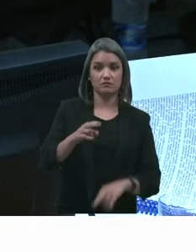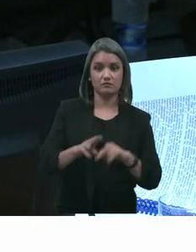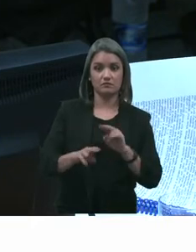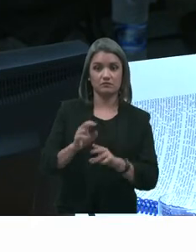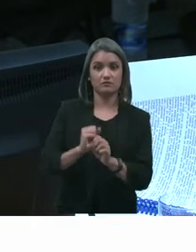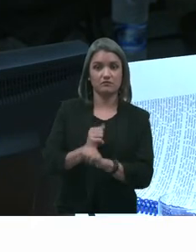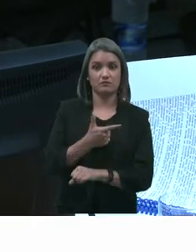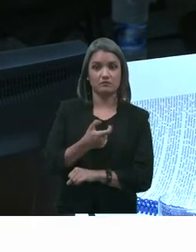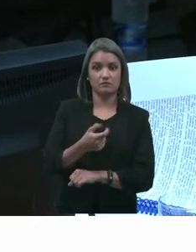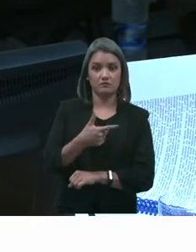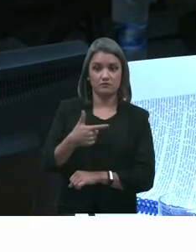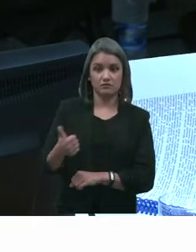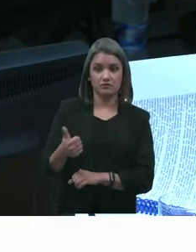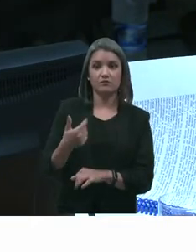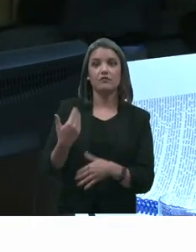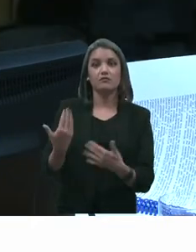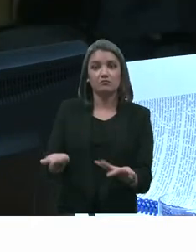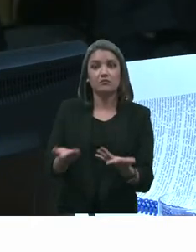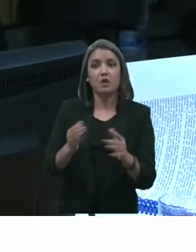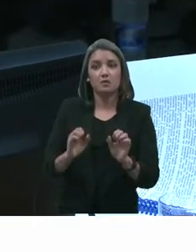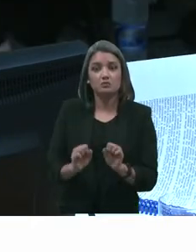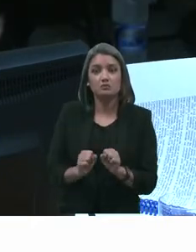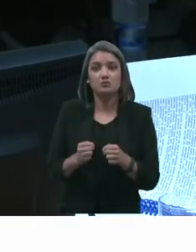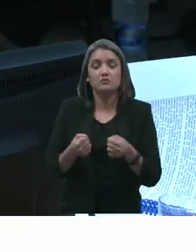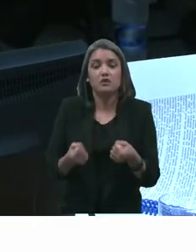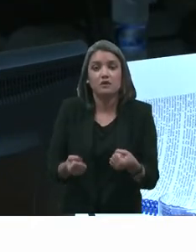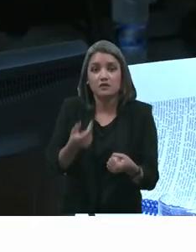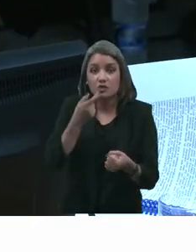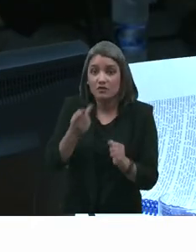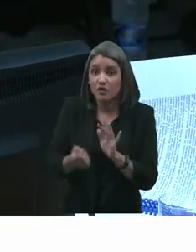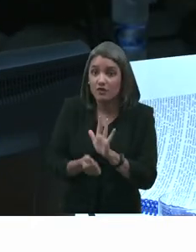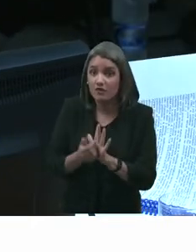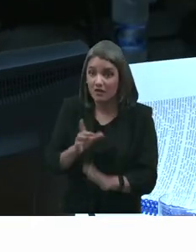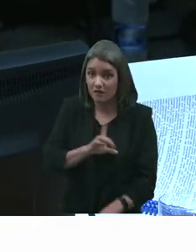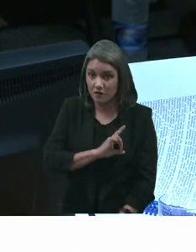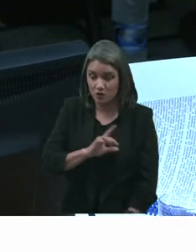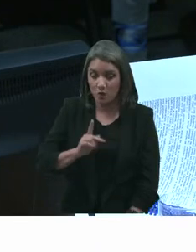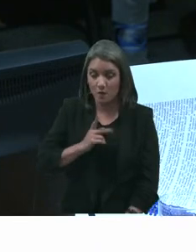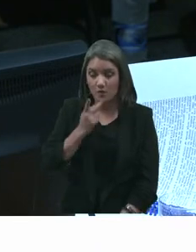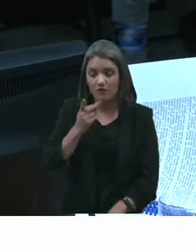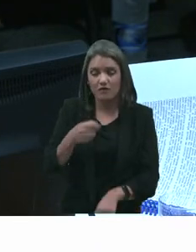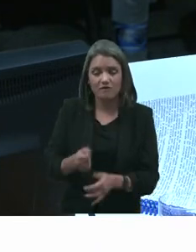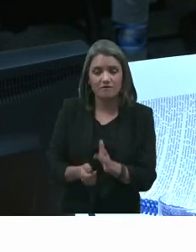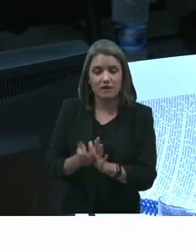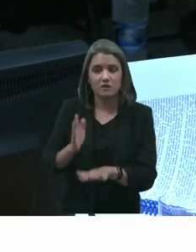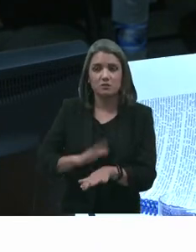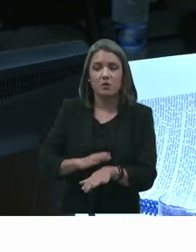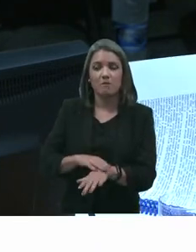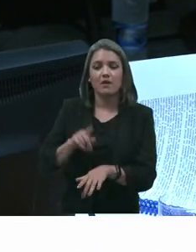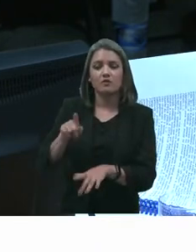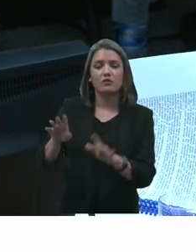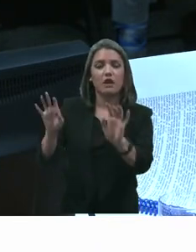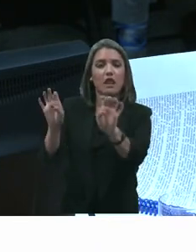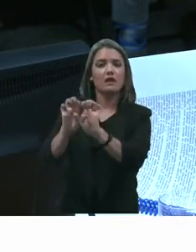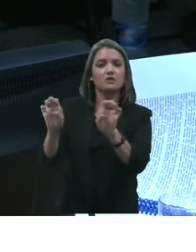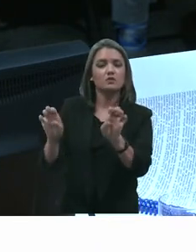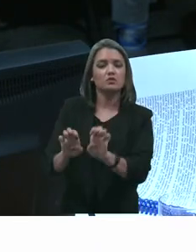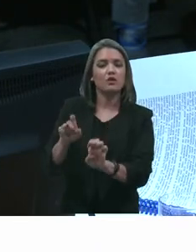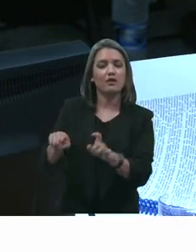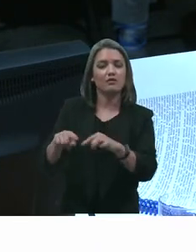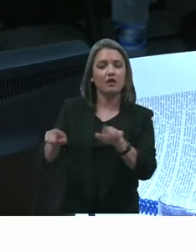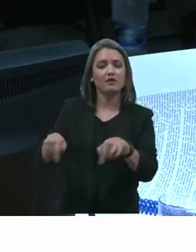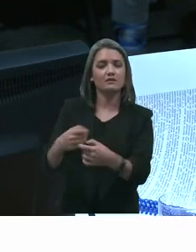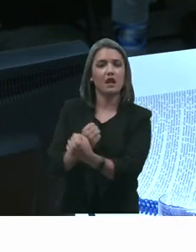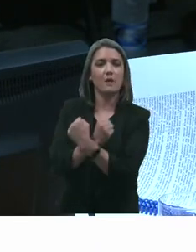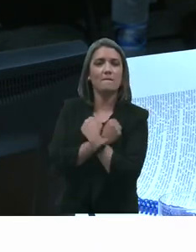o defensor afirmou peremptoriamente diversas vezes que a escultura existente no gabinete do investigado no Fórum de